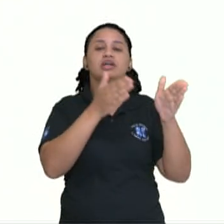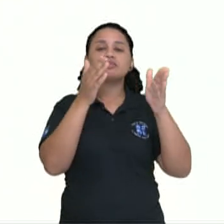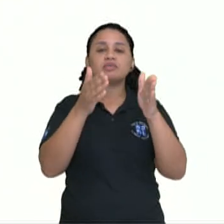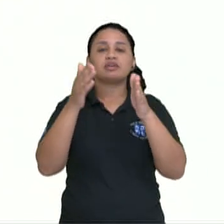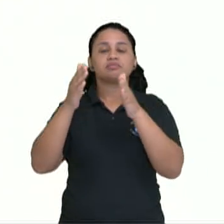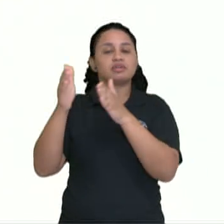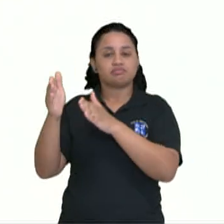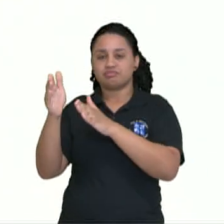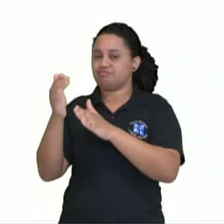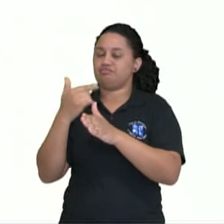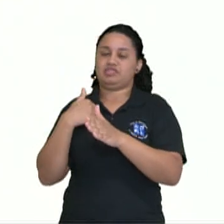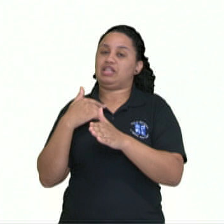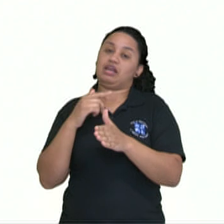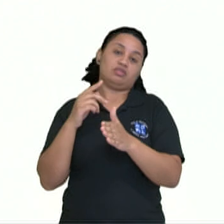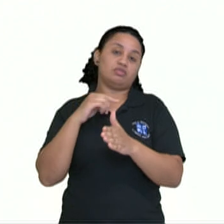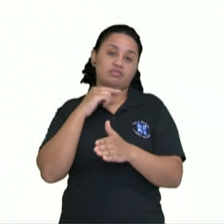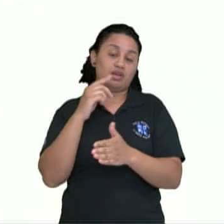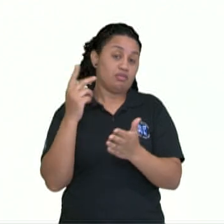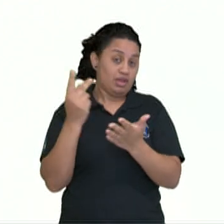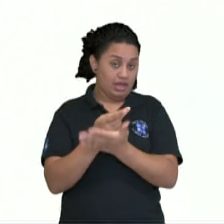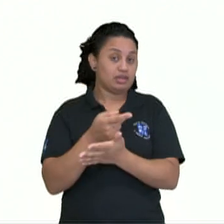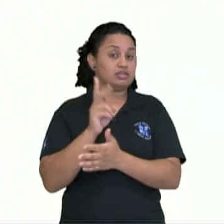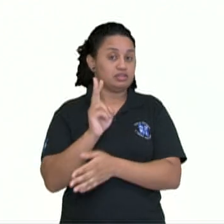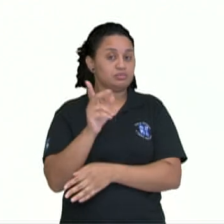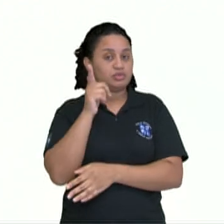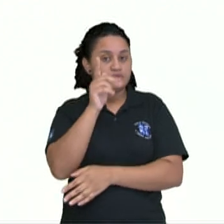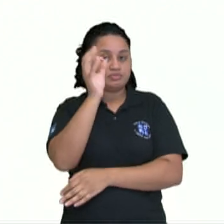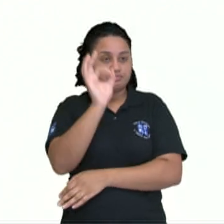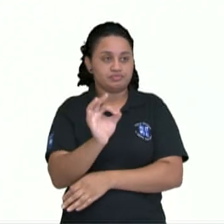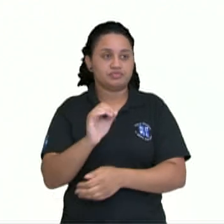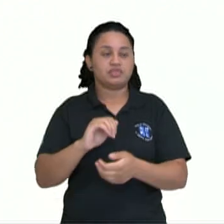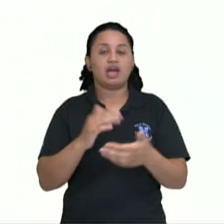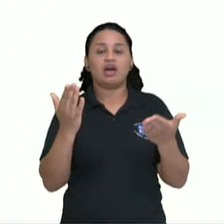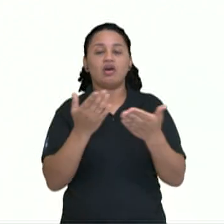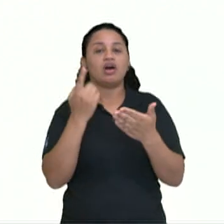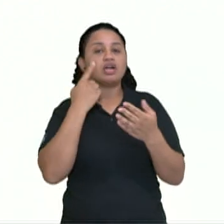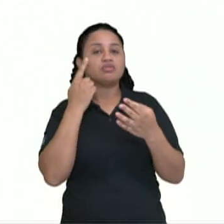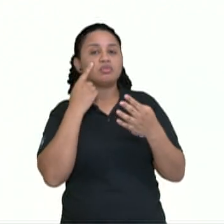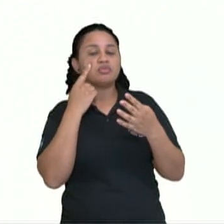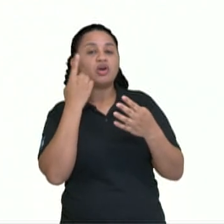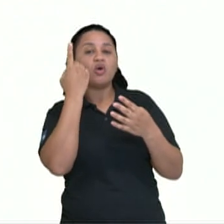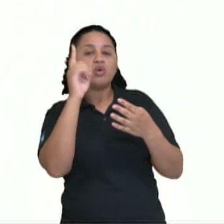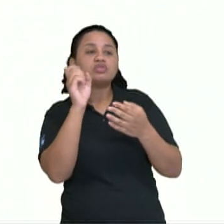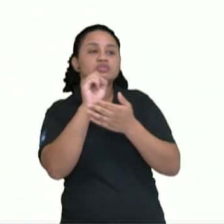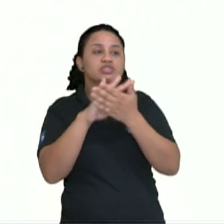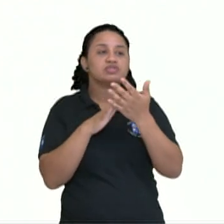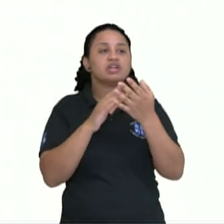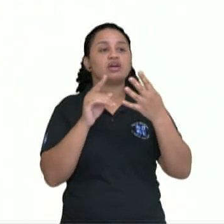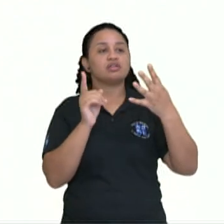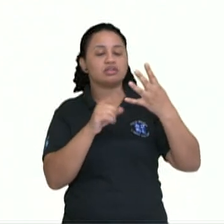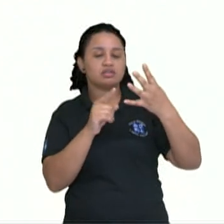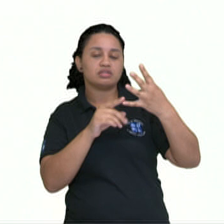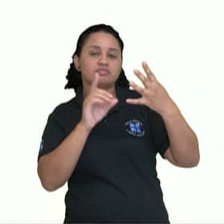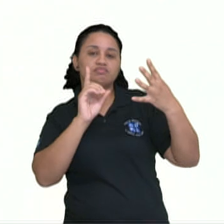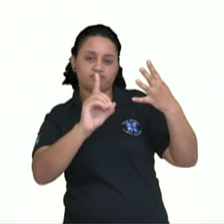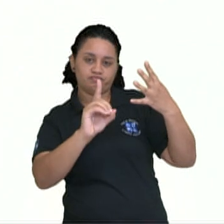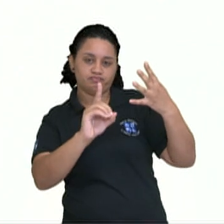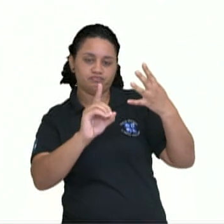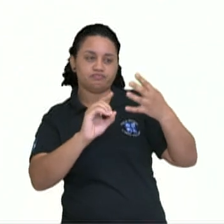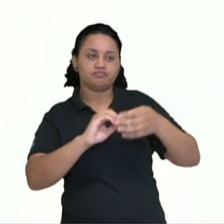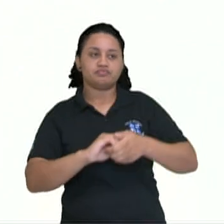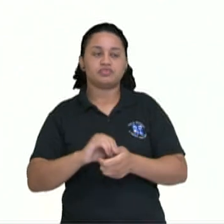ordem, você não vai errar. Vamos para a letra D, o nosso último exercício de hoje. Então, aqui, cosseno